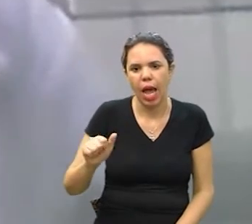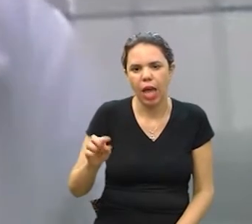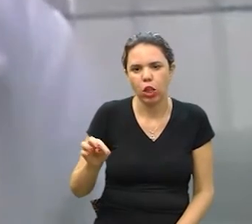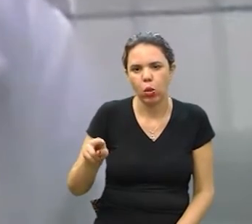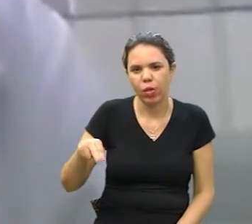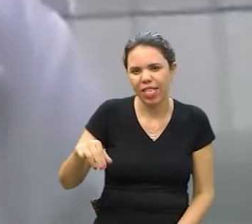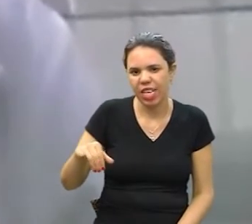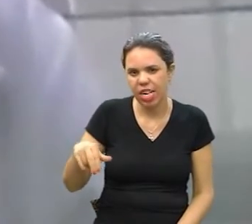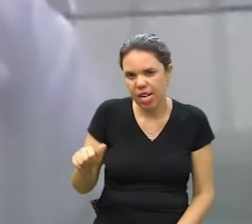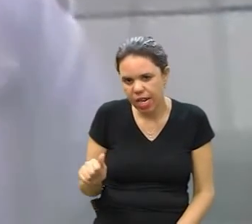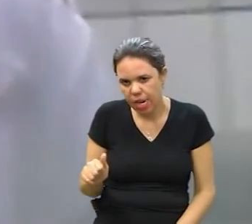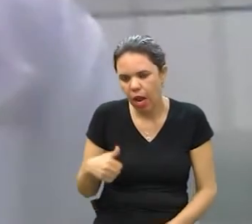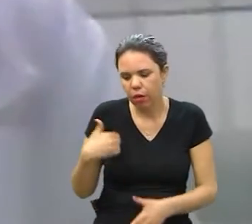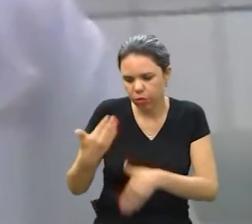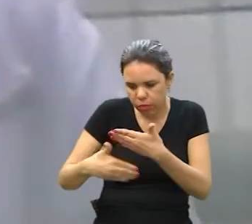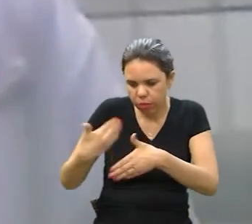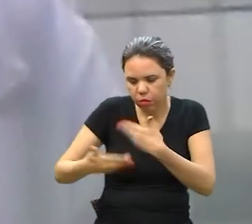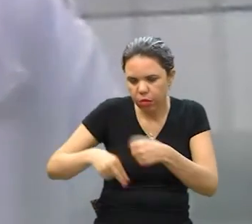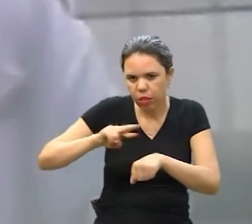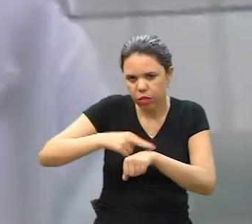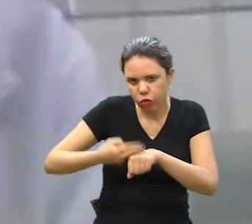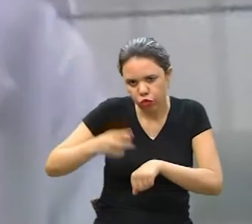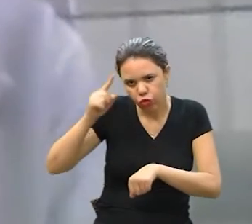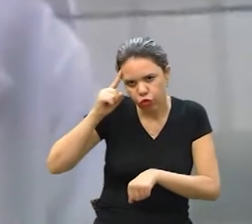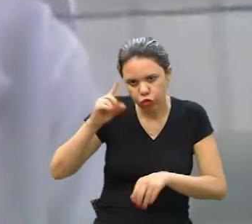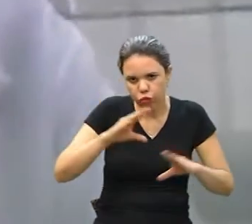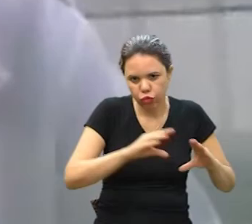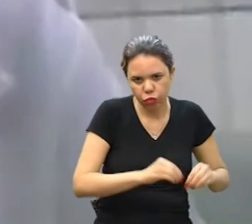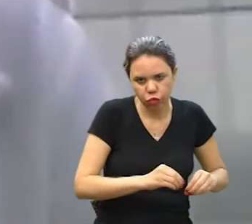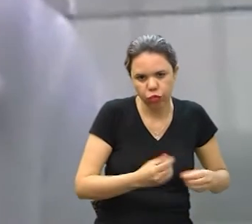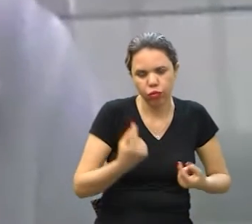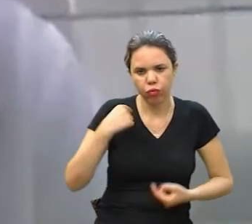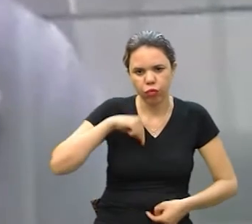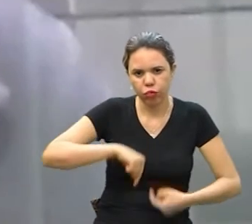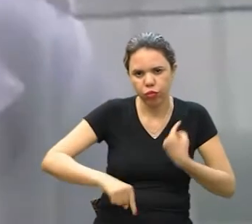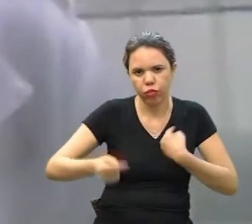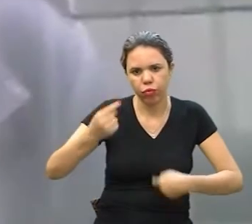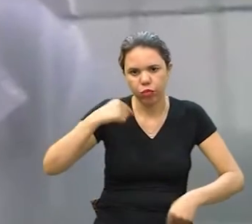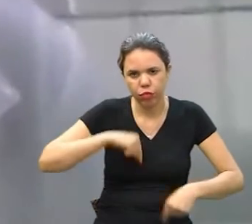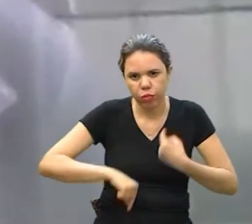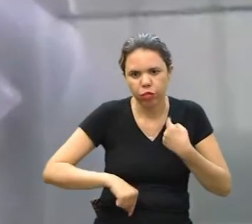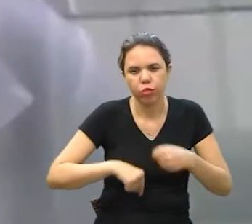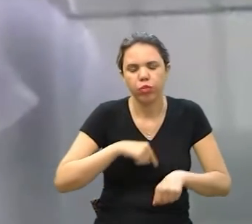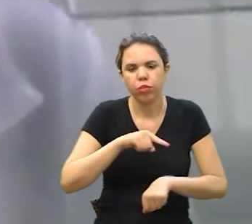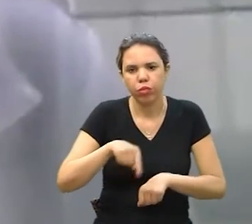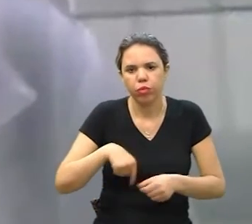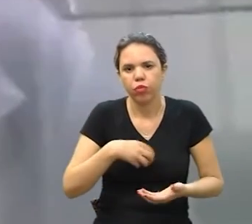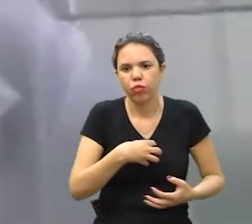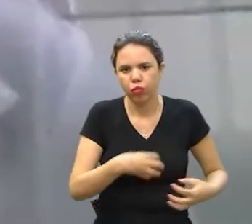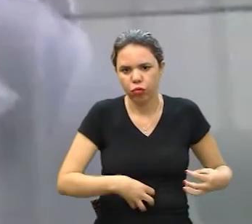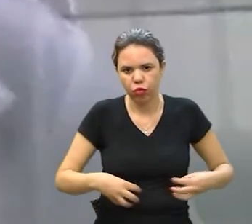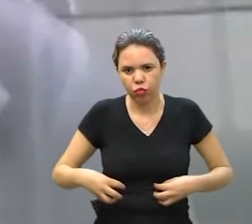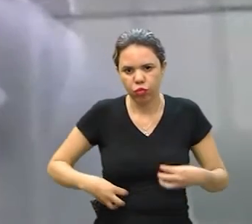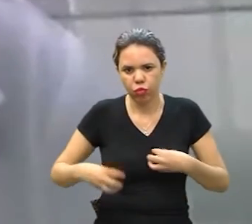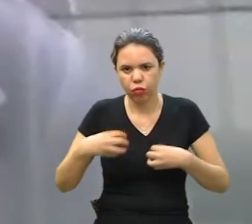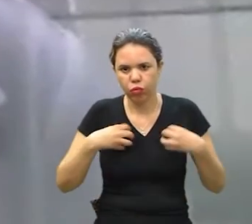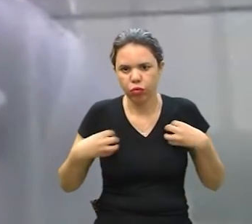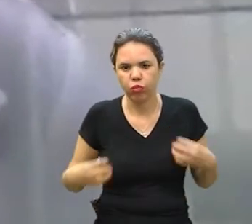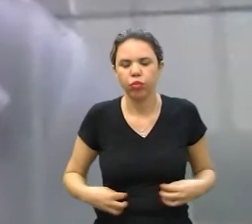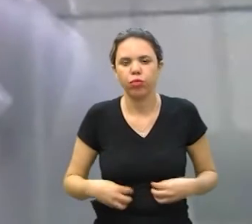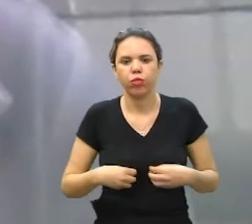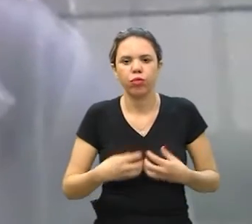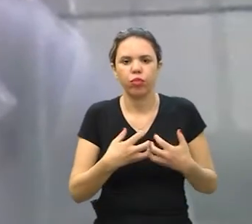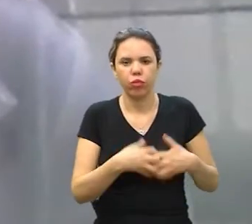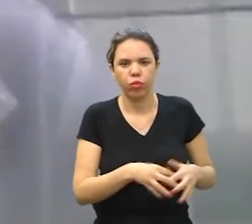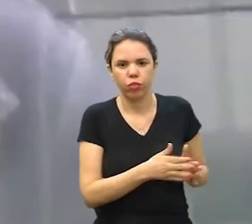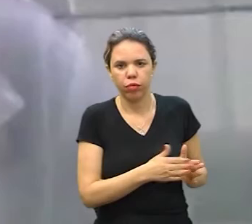vai estabelecer esse ritmo dia e noite para o nosso organismo. Então, cada órgão vai ter o seu